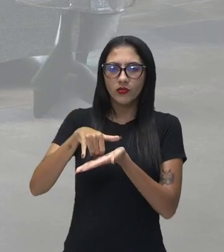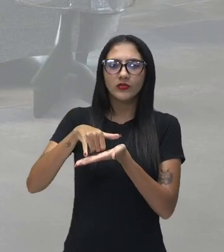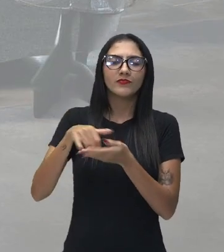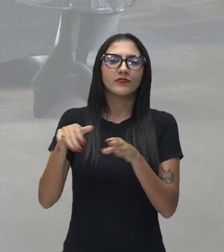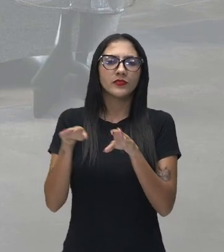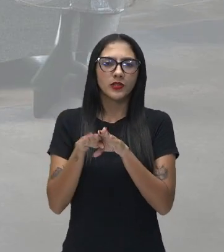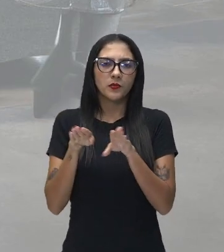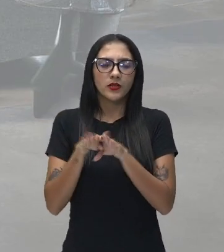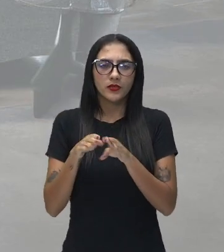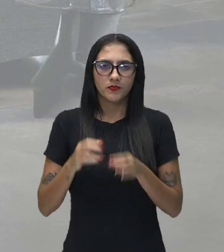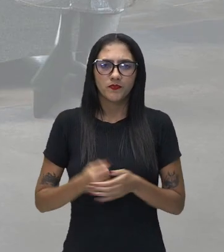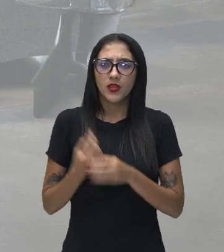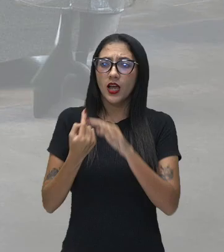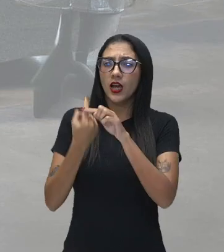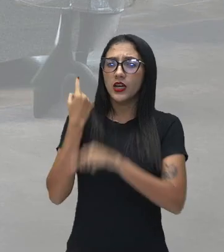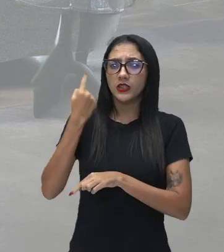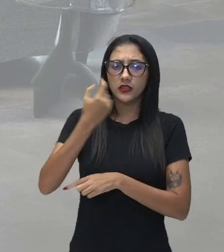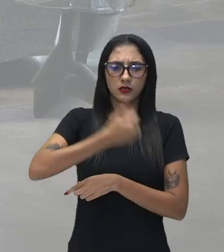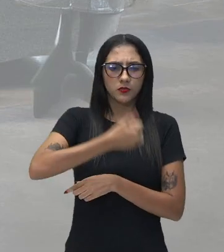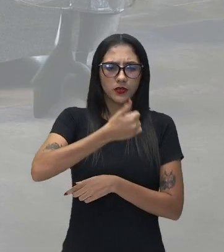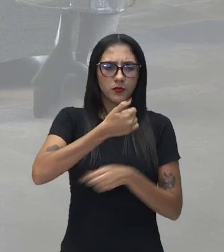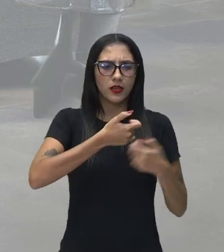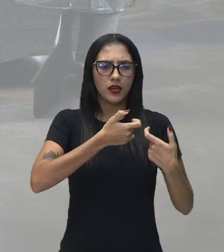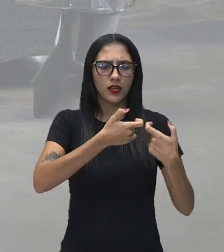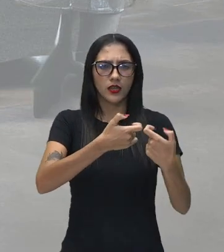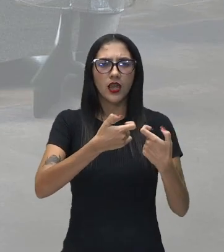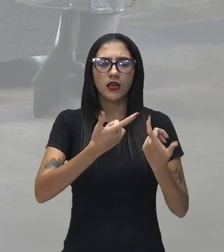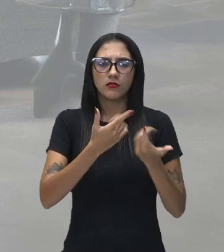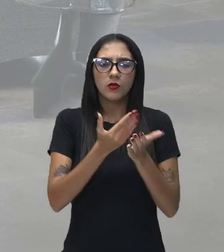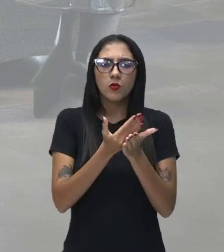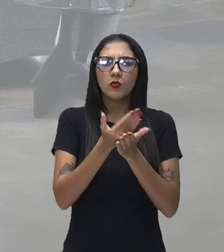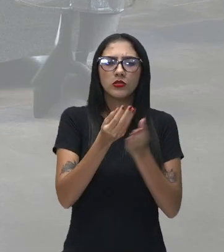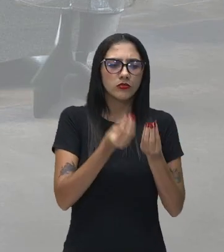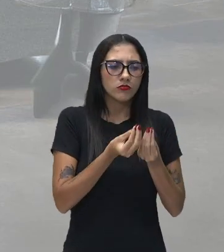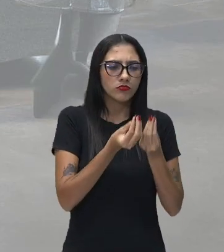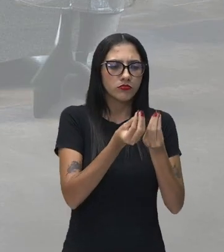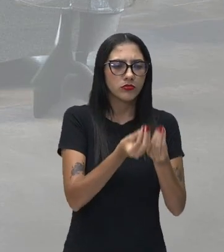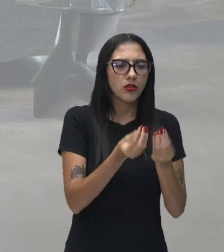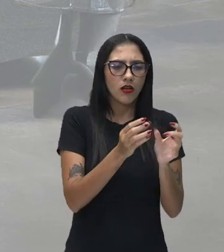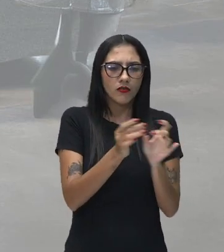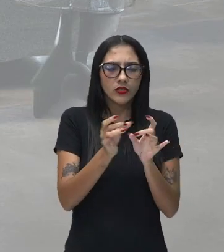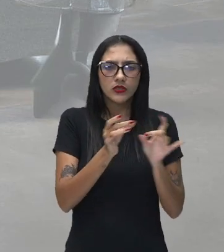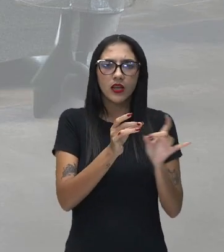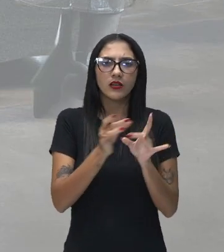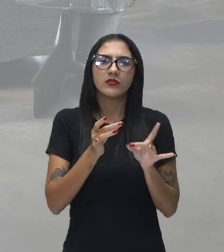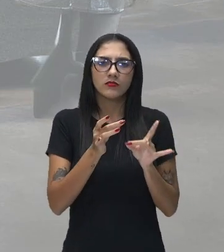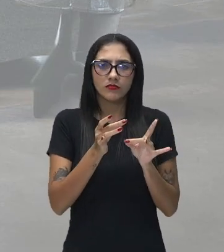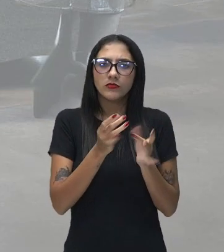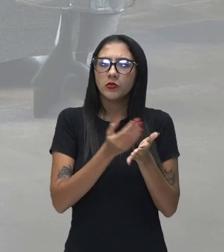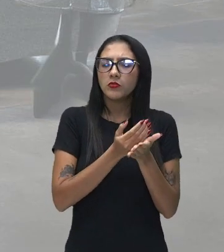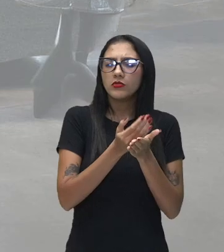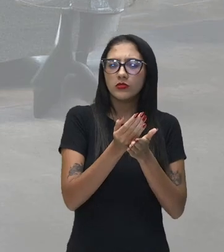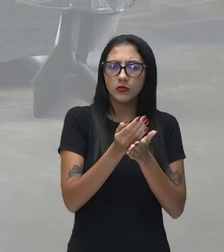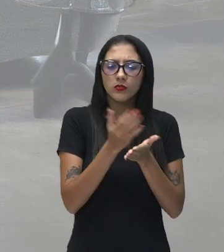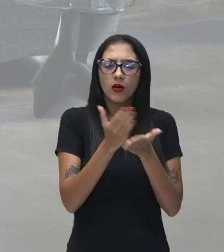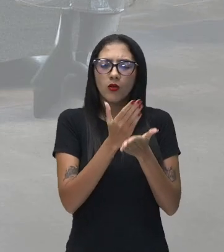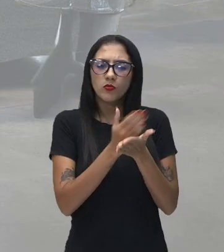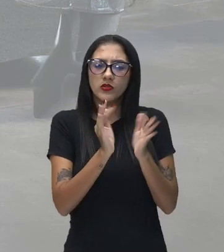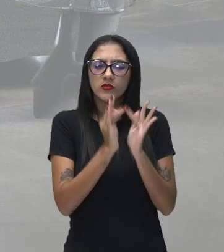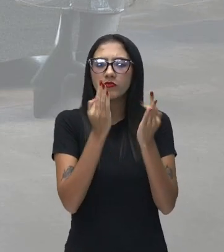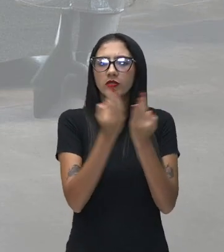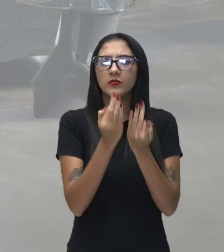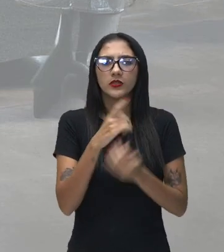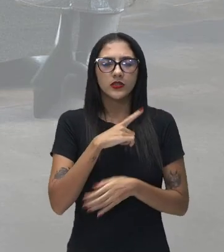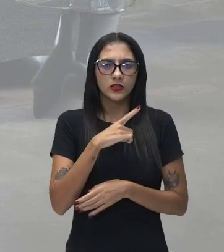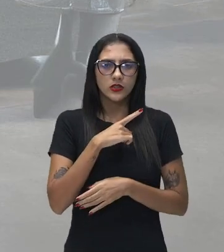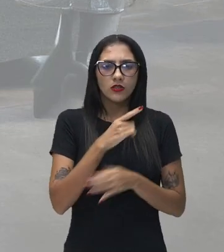da Primeira Guerra Mundial começava a ser colocado nas casas das pessoas durante a chamada Belle Époque, tá? Até ali que se terminou